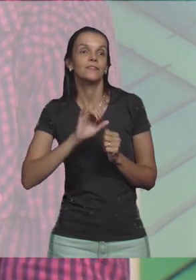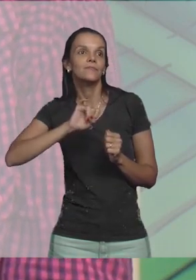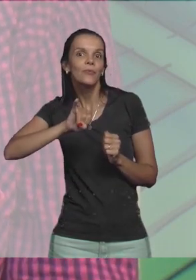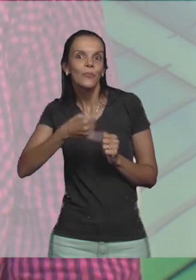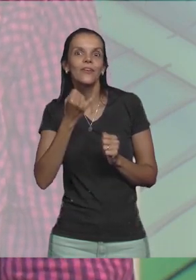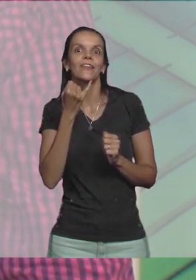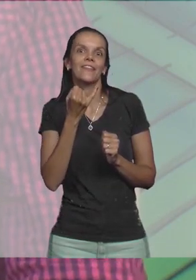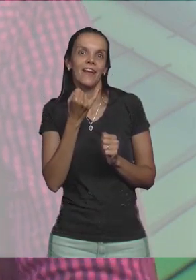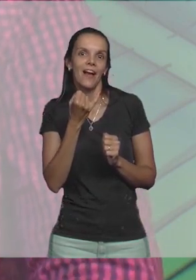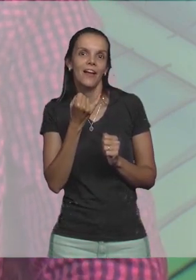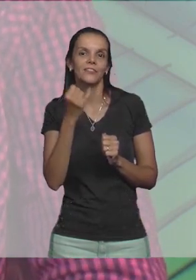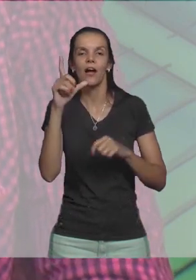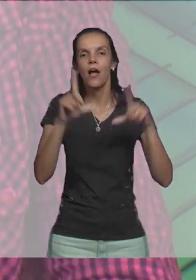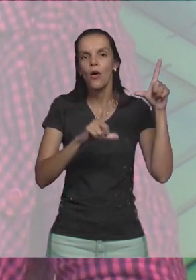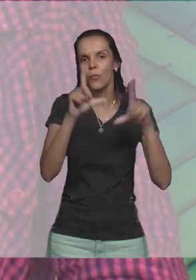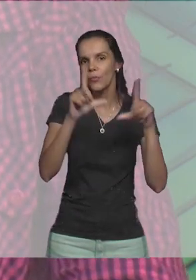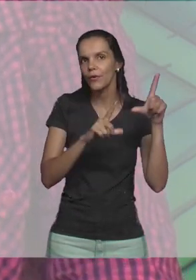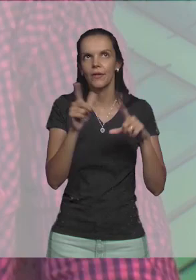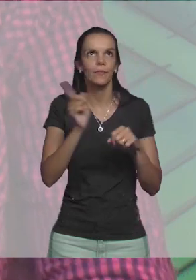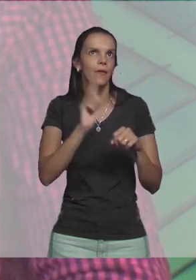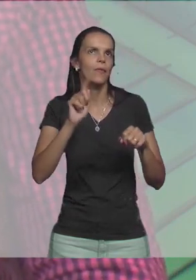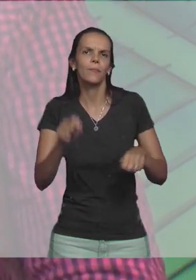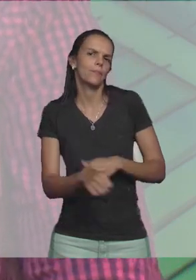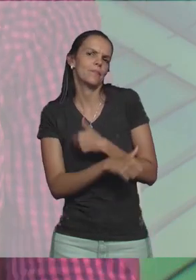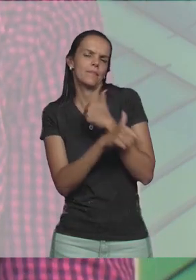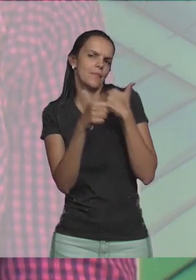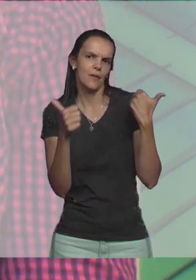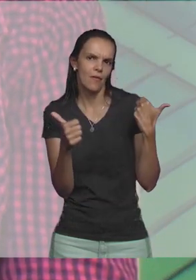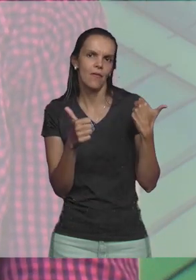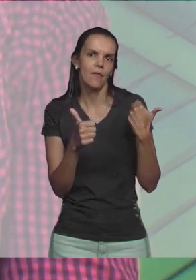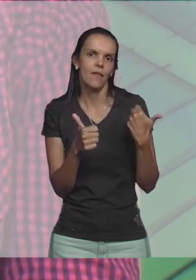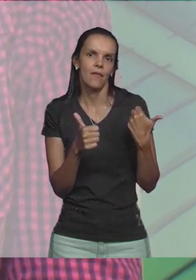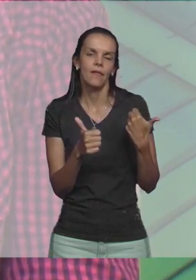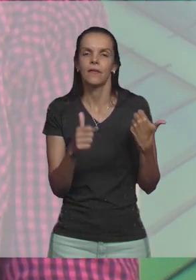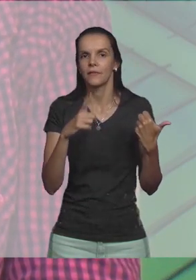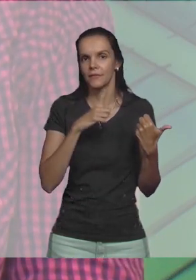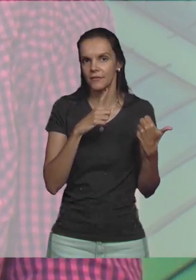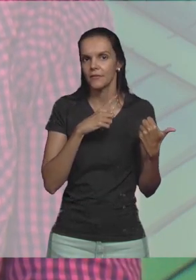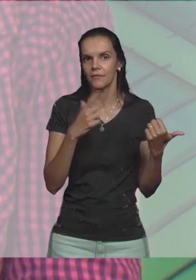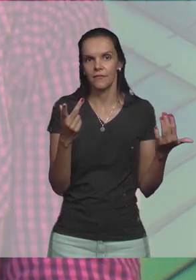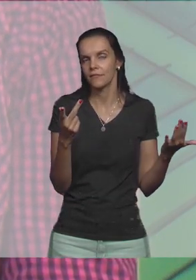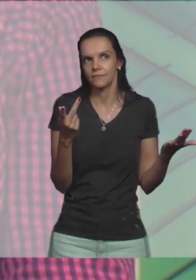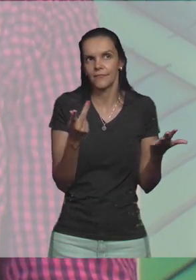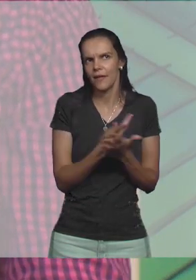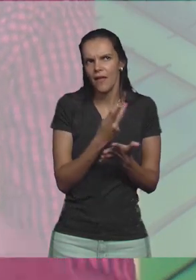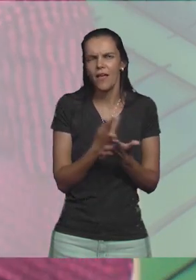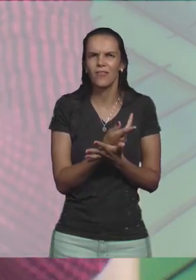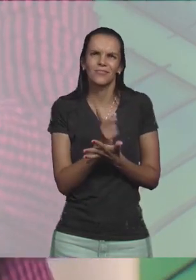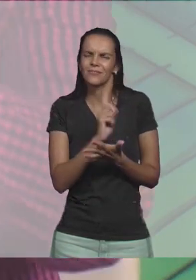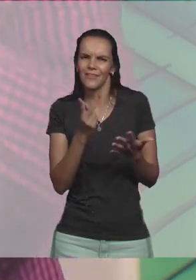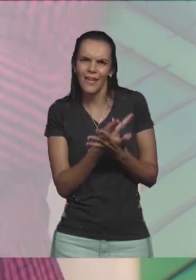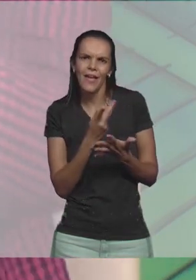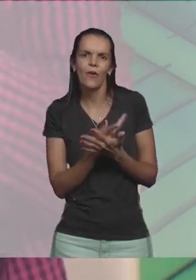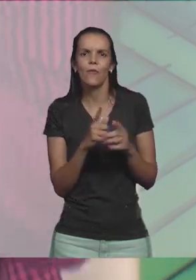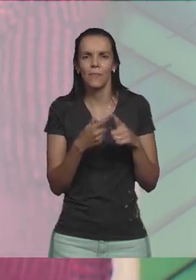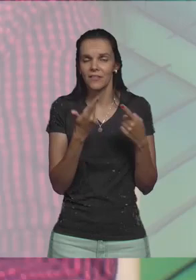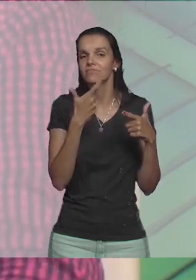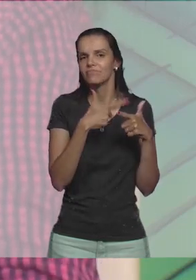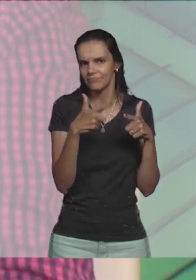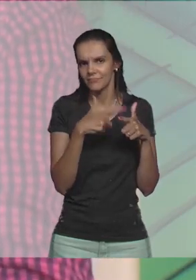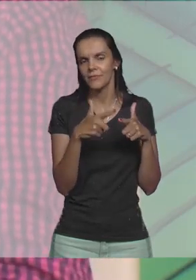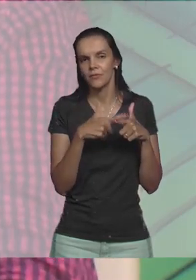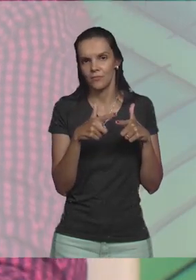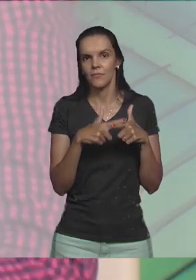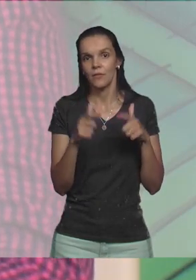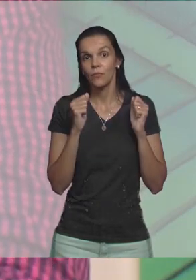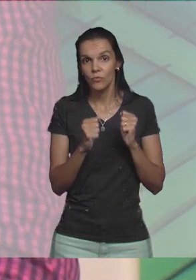Pode não ser o melhor programa do mundo ou ter vários erros, não vou chamar de erros, mas ter várias